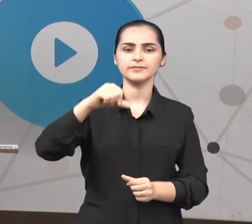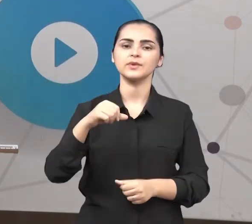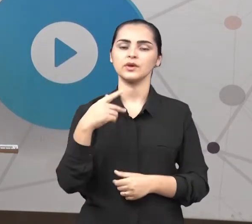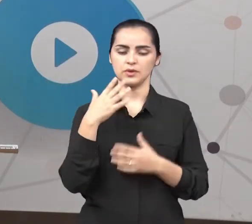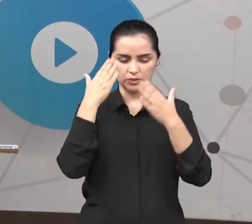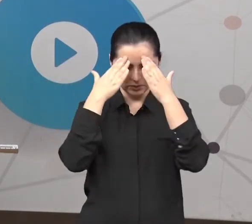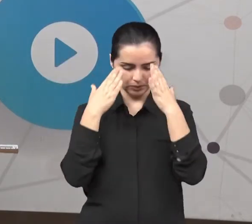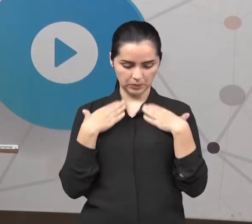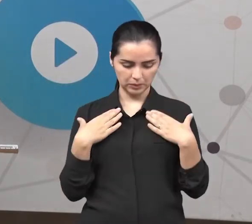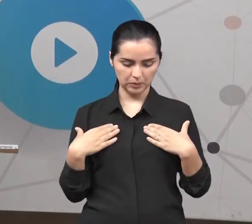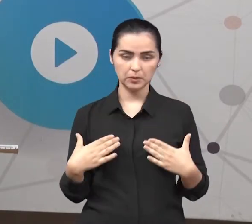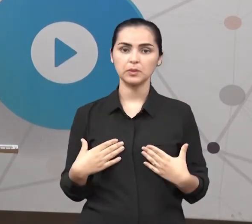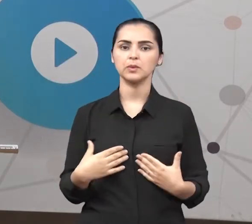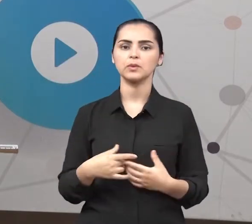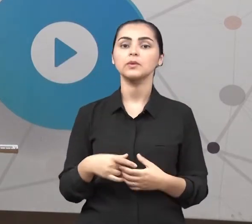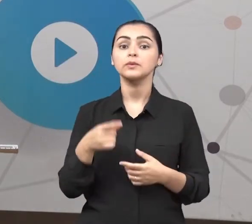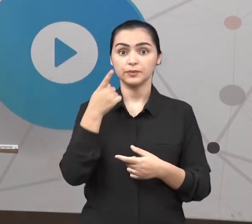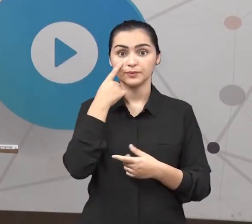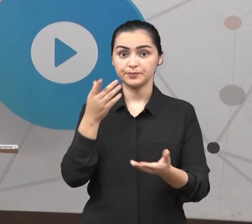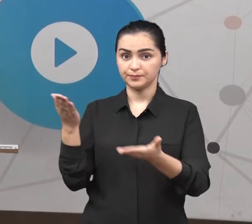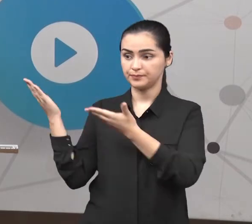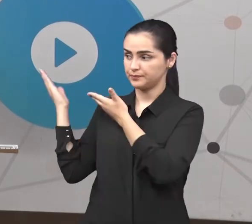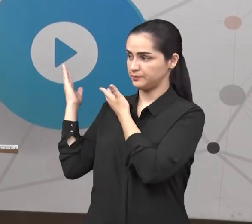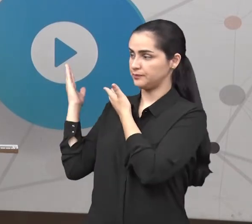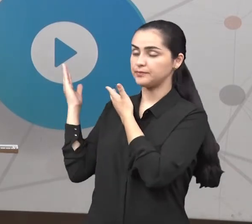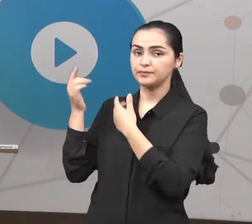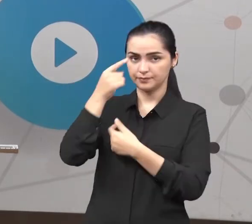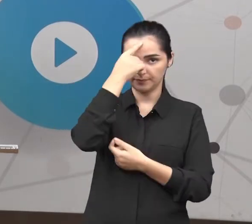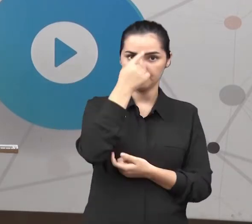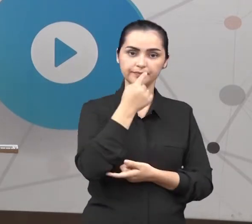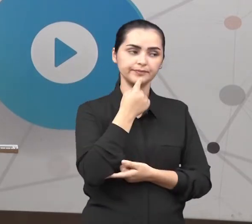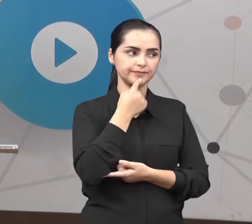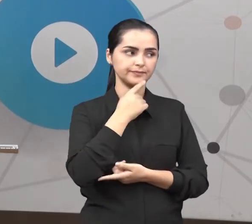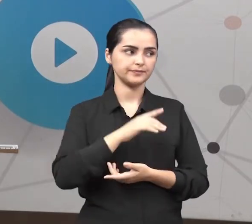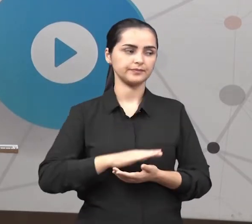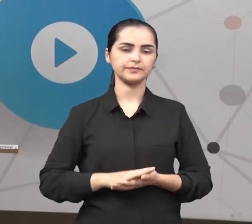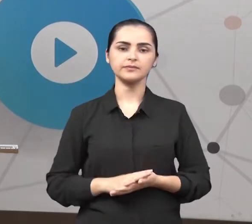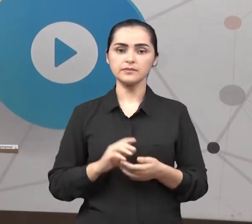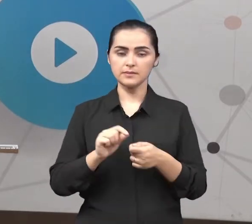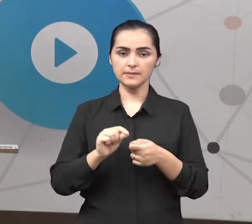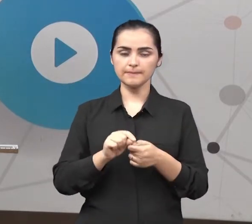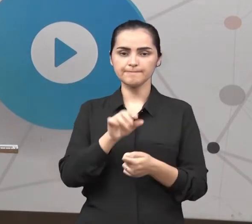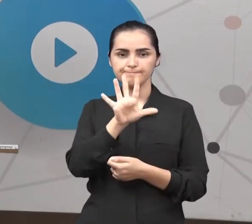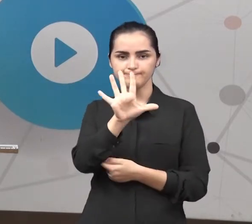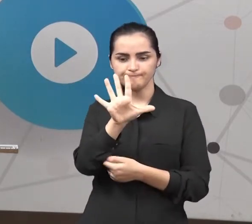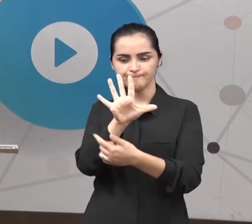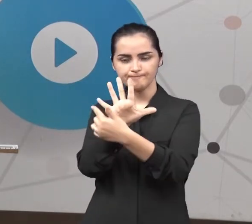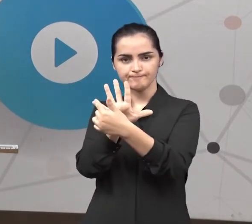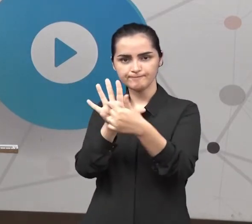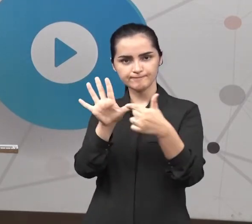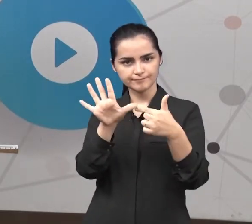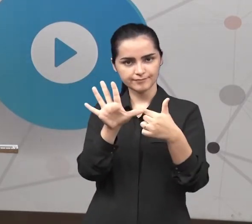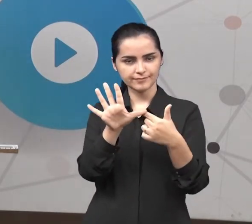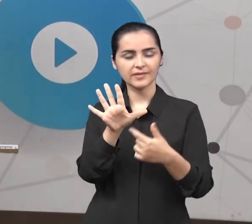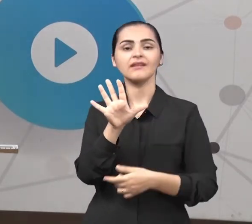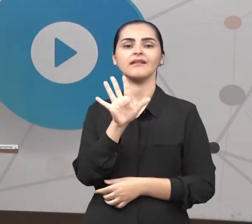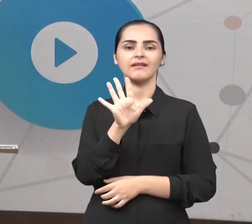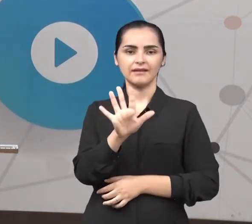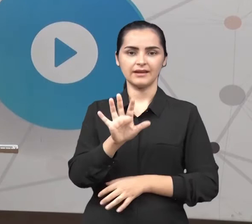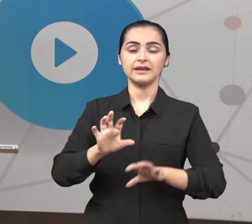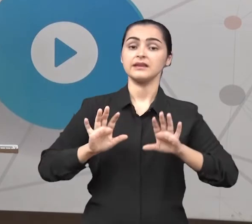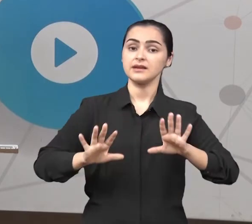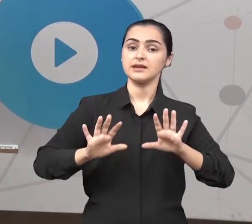Então, olha só essa imagem. Ele está fazendo uma medida. E é assim que nós